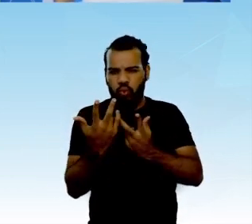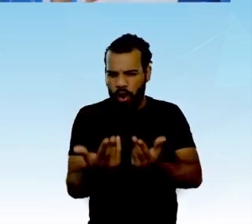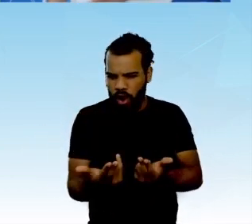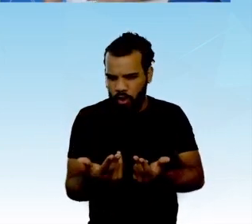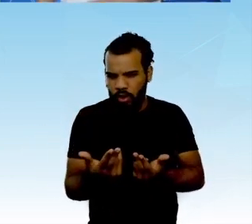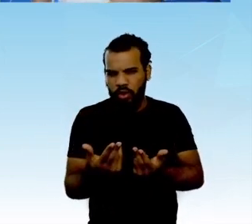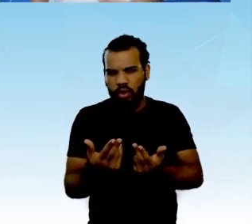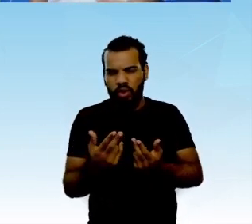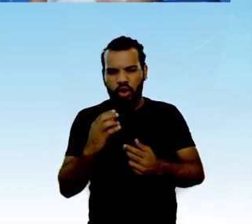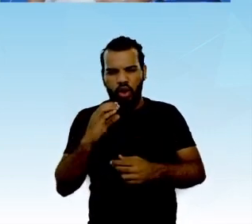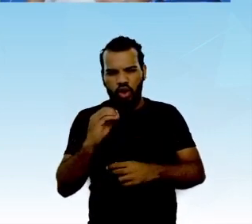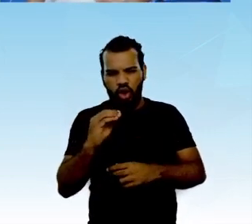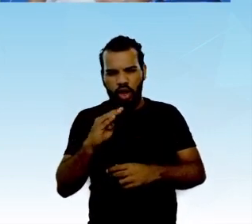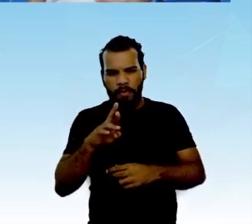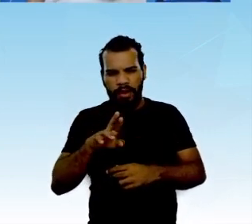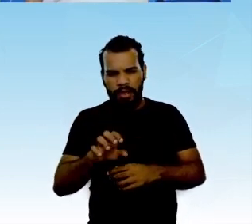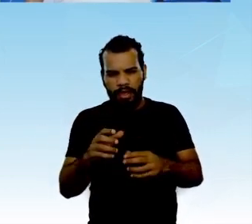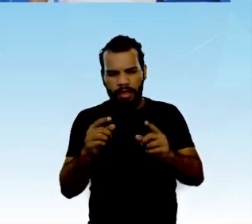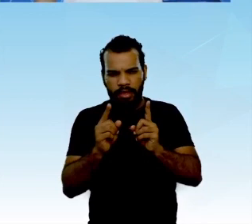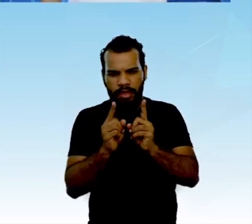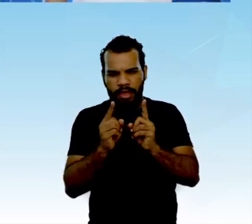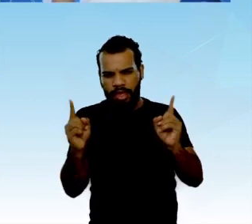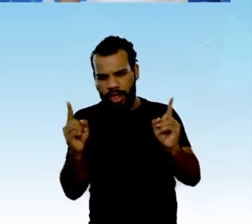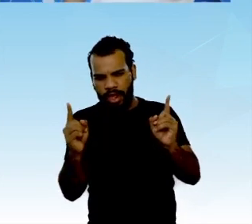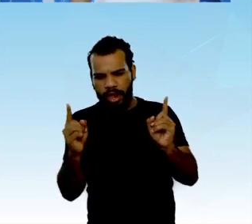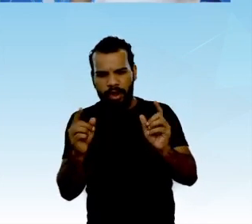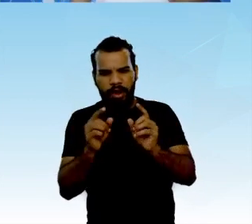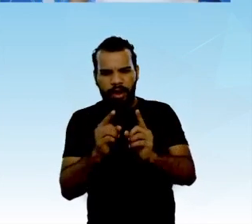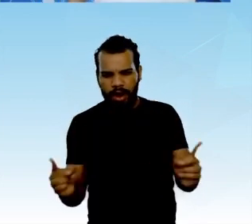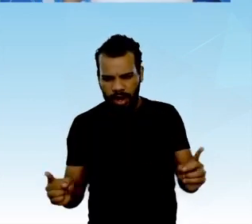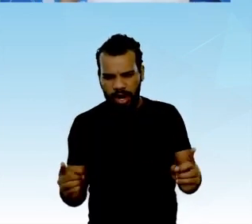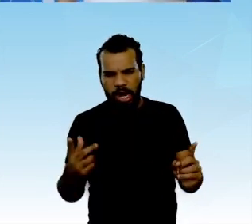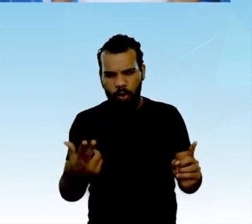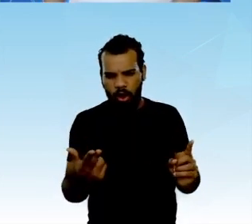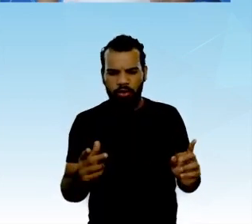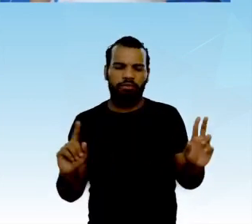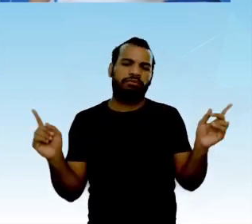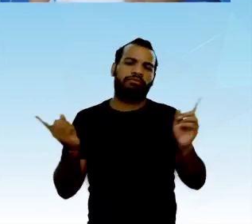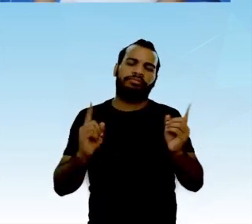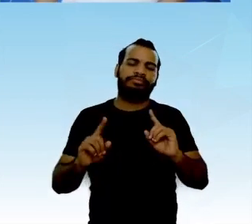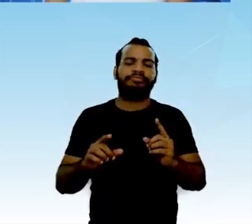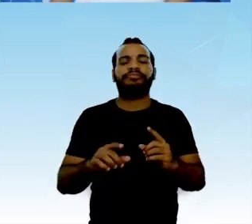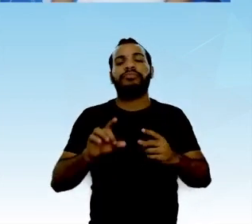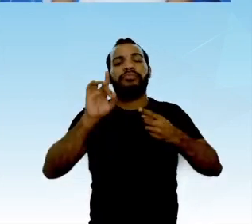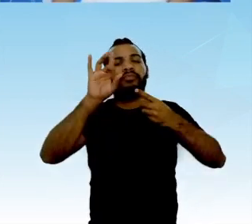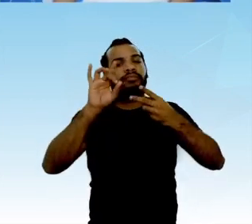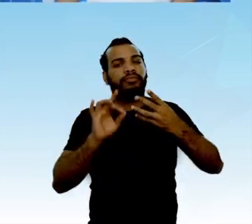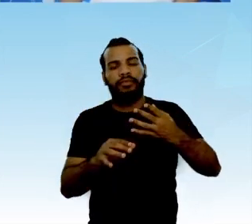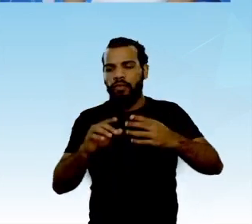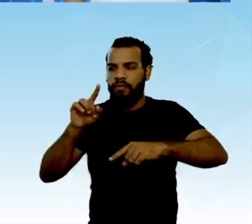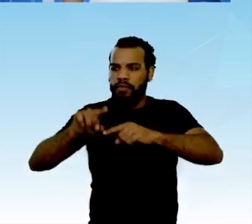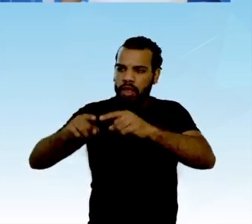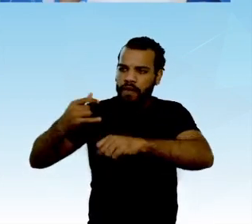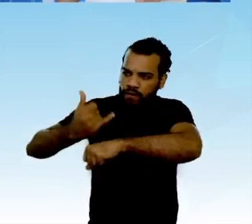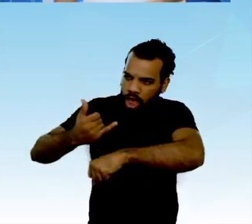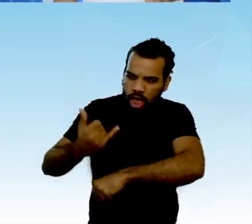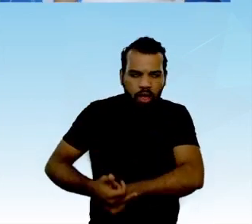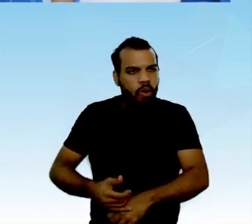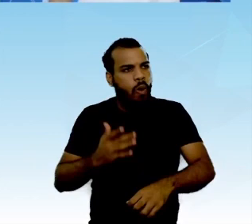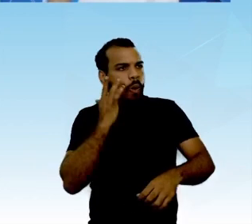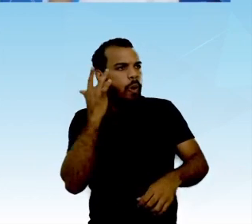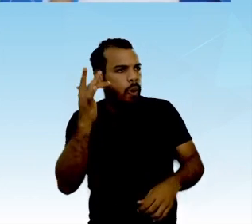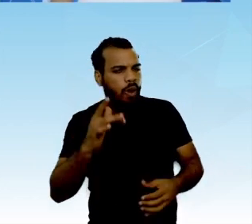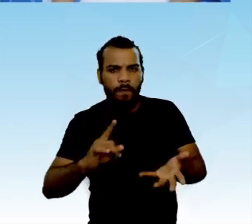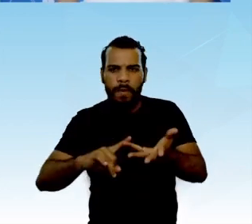do cobre? Cada material tem sua própria o quê? Dilatação. E quem define isso